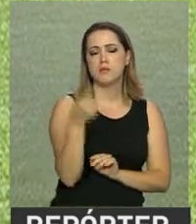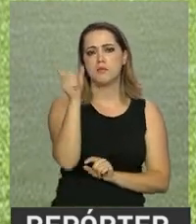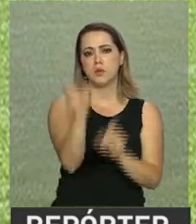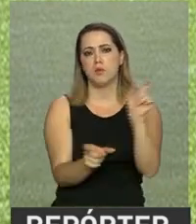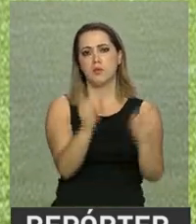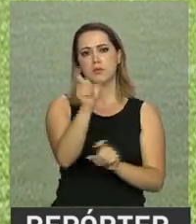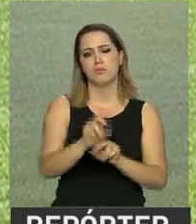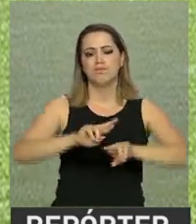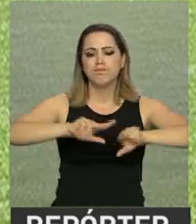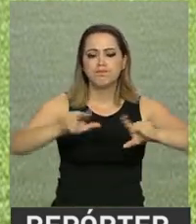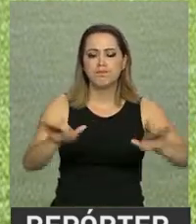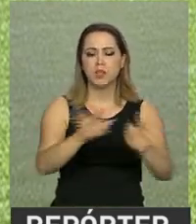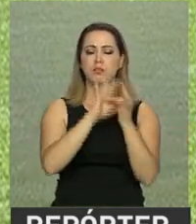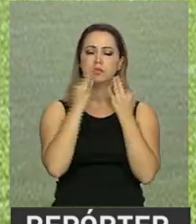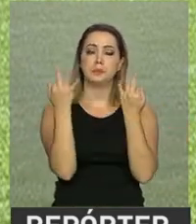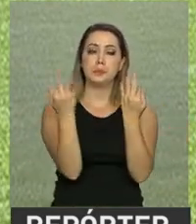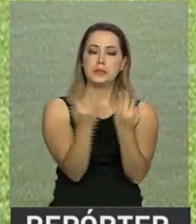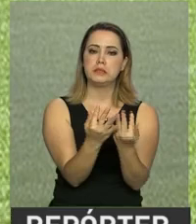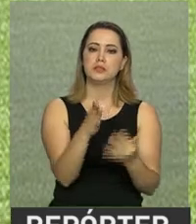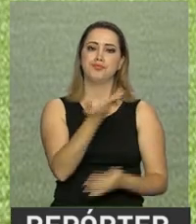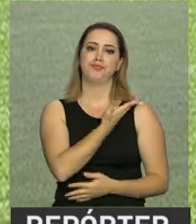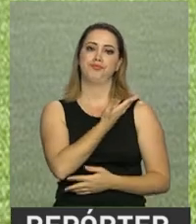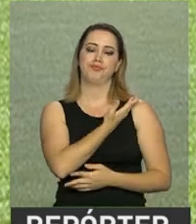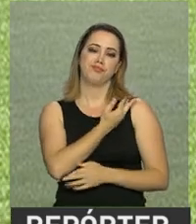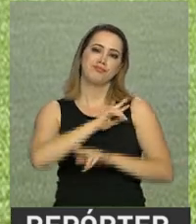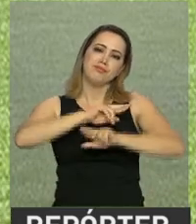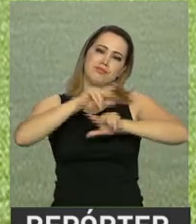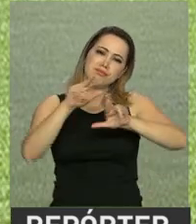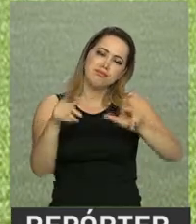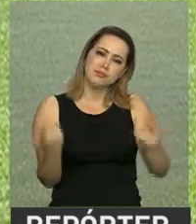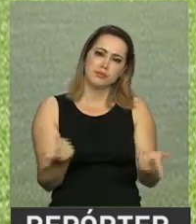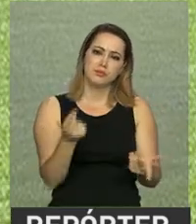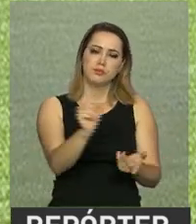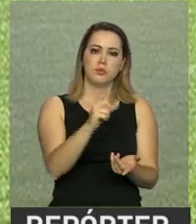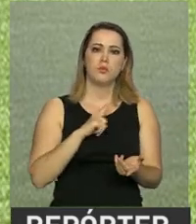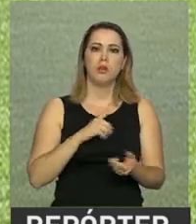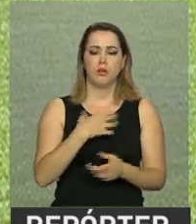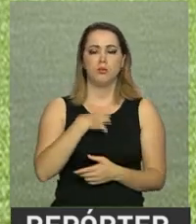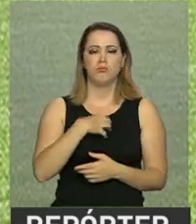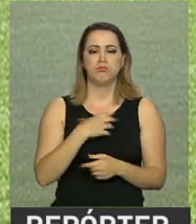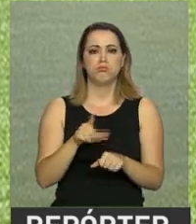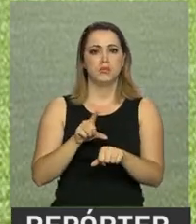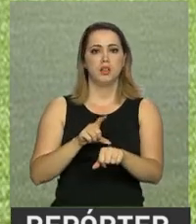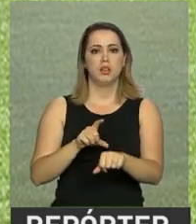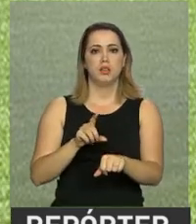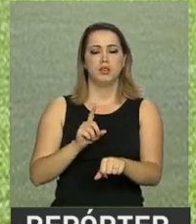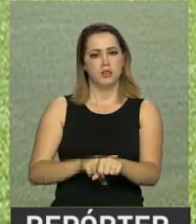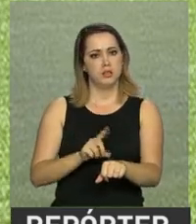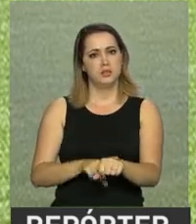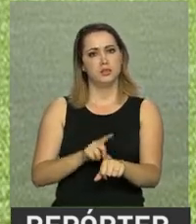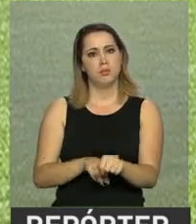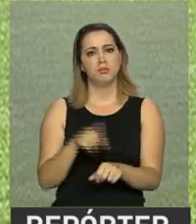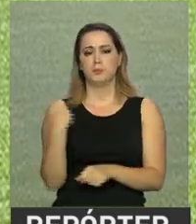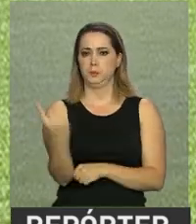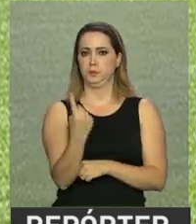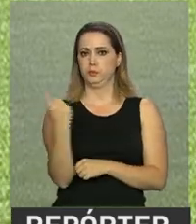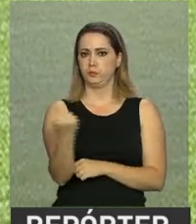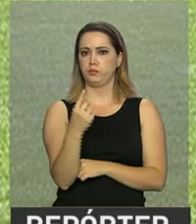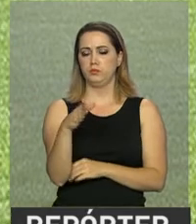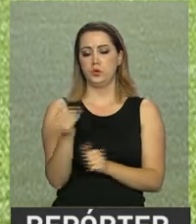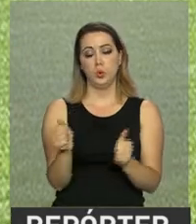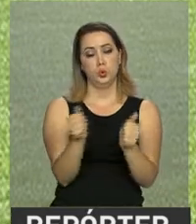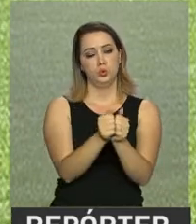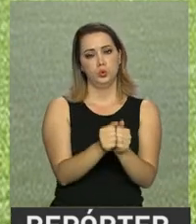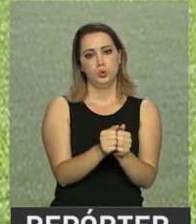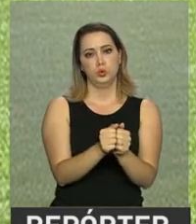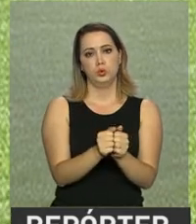entre parentes, familiares, amigos das vítimas, que terão um momento a sós deles, com os